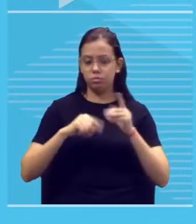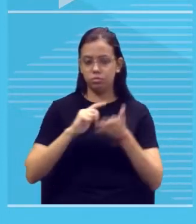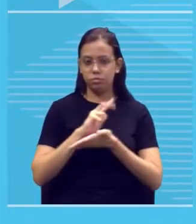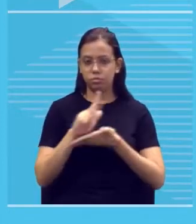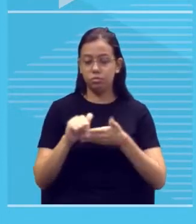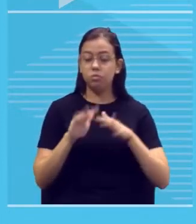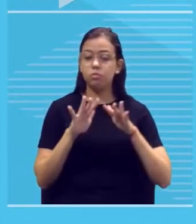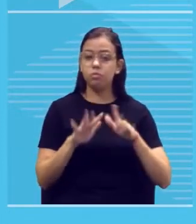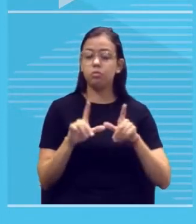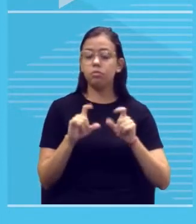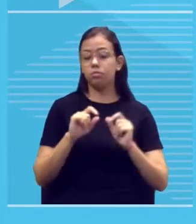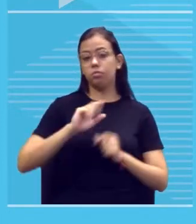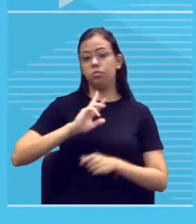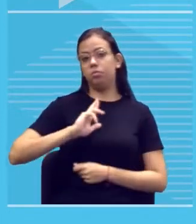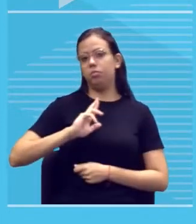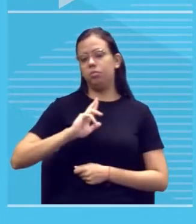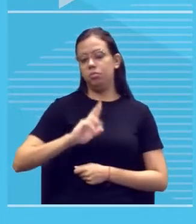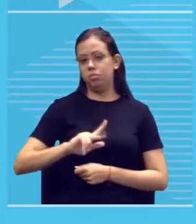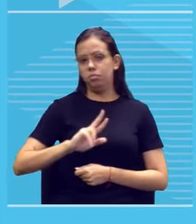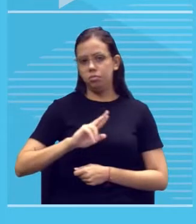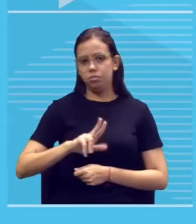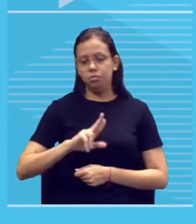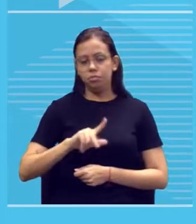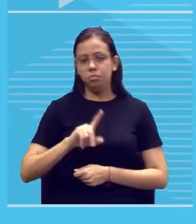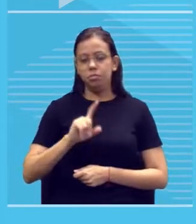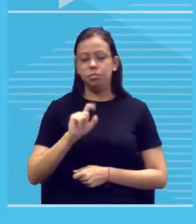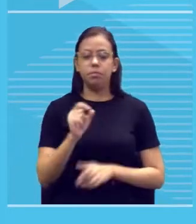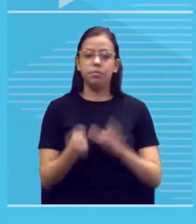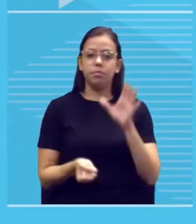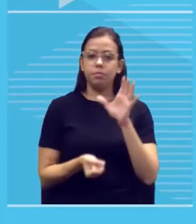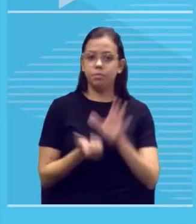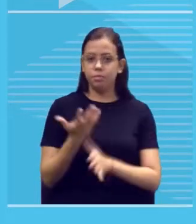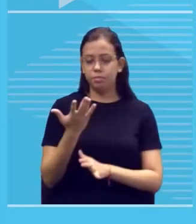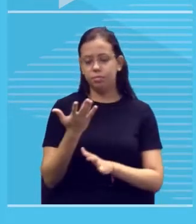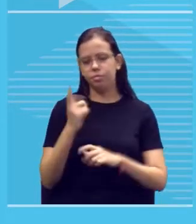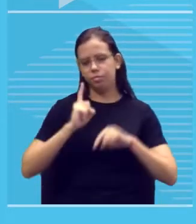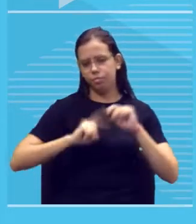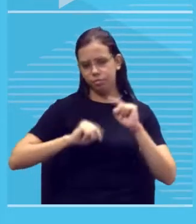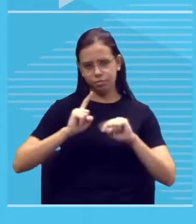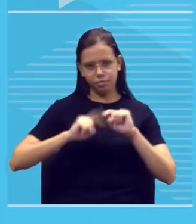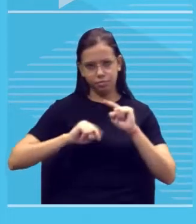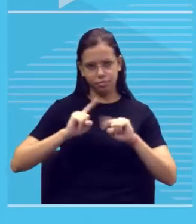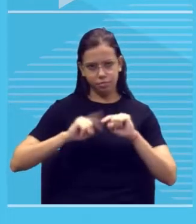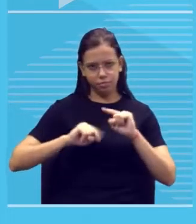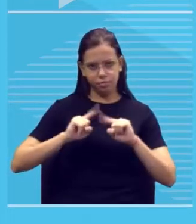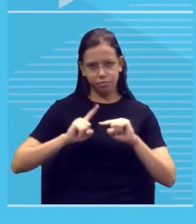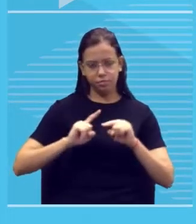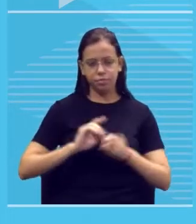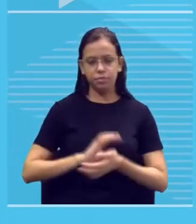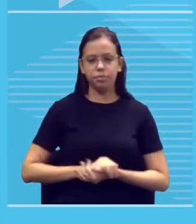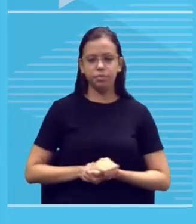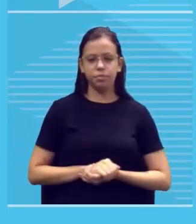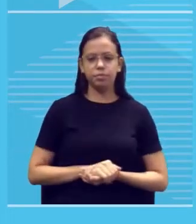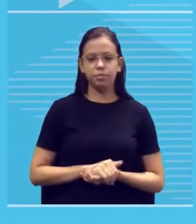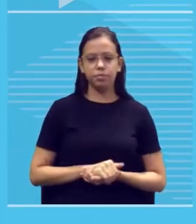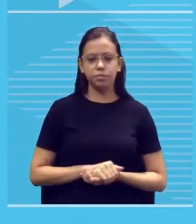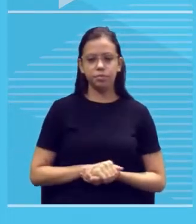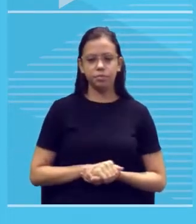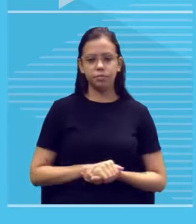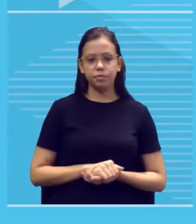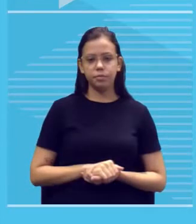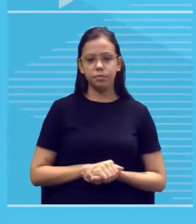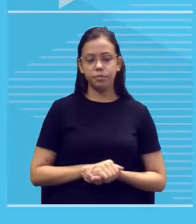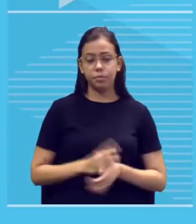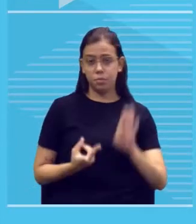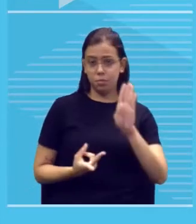ele não é produtor desta mercadoria a classe